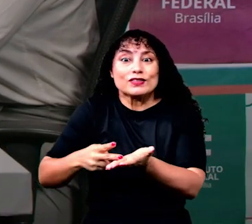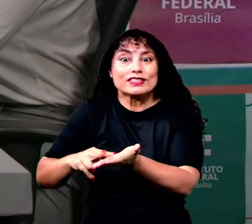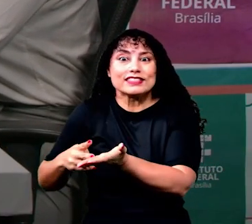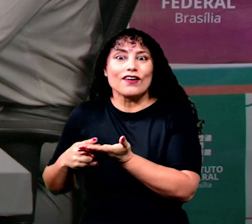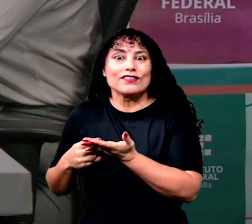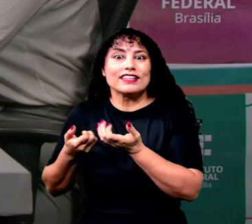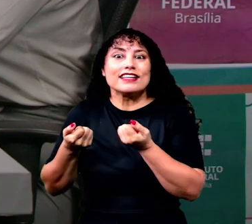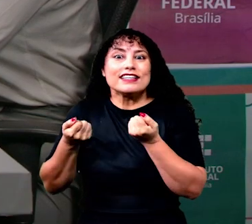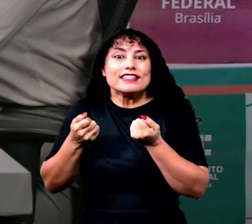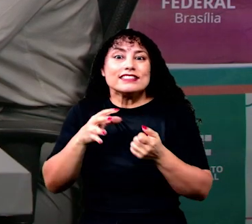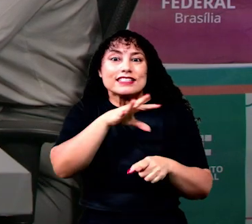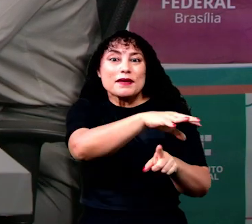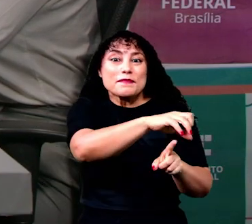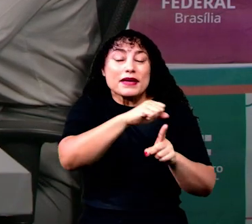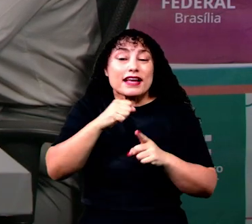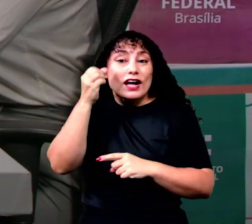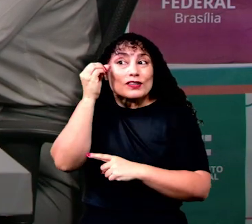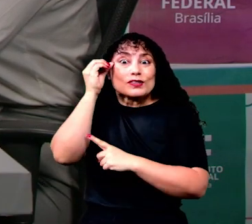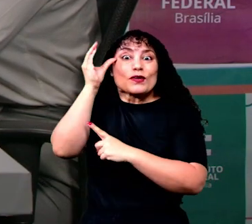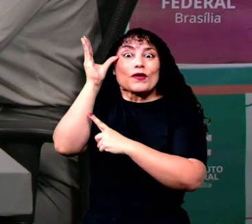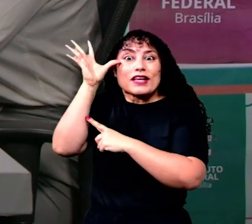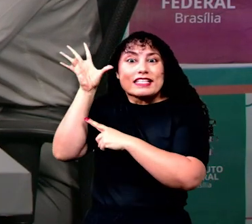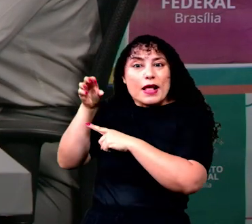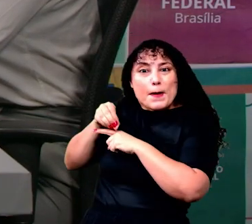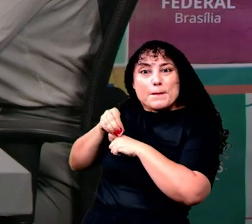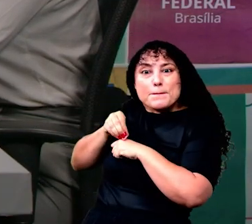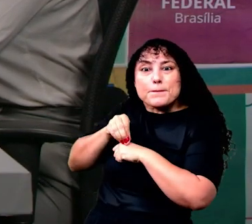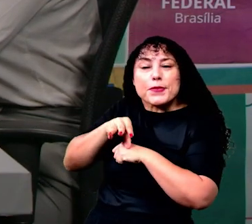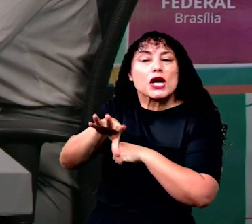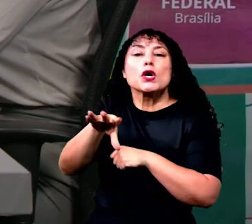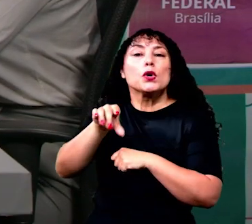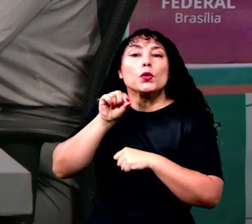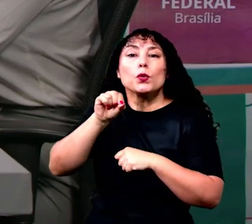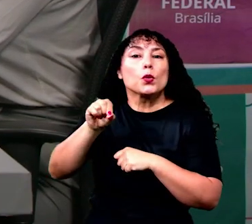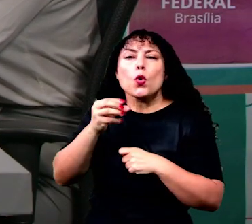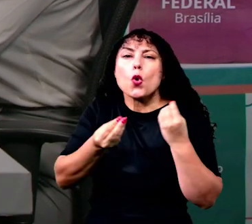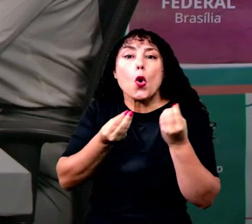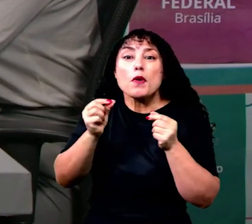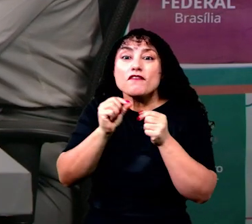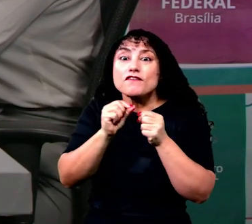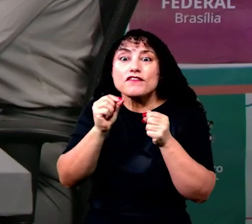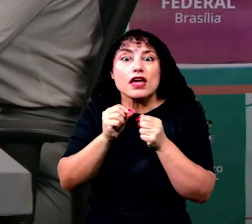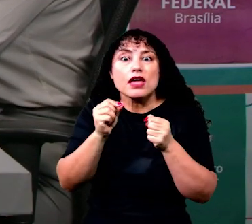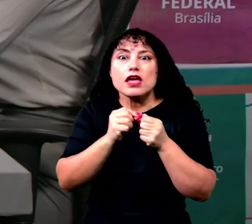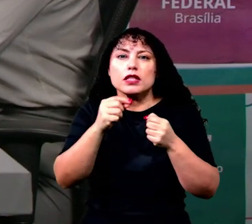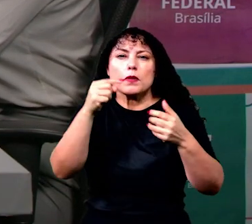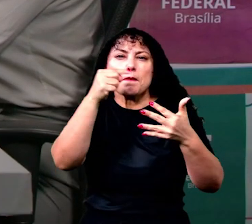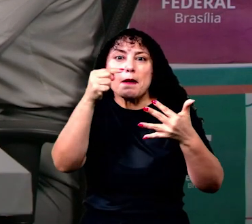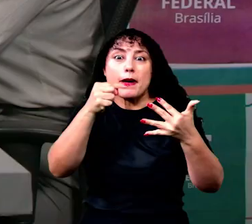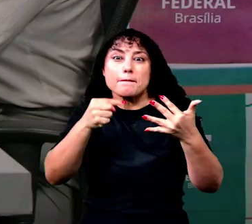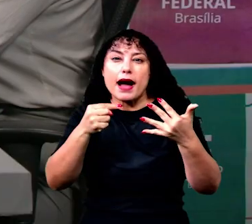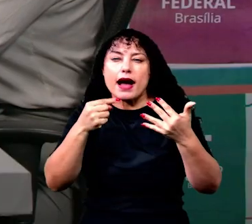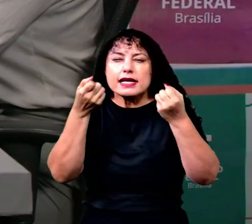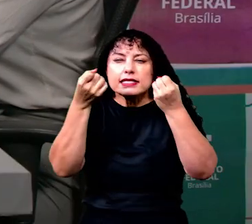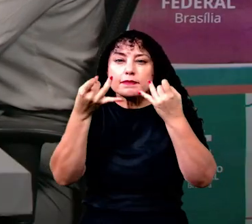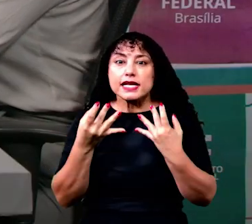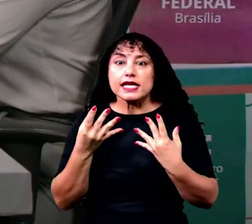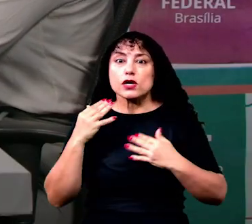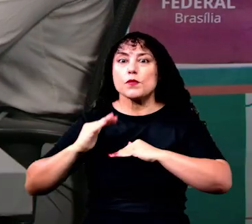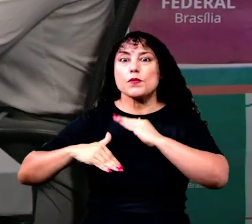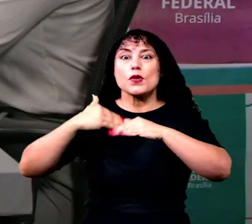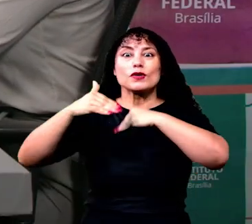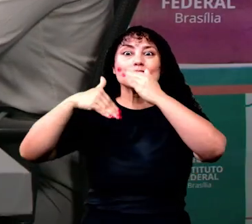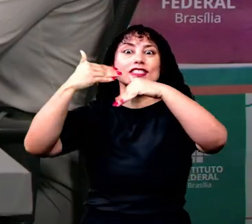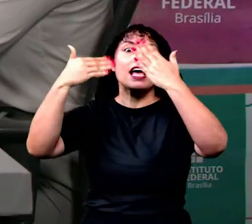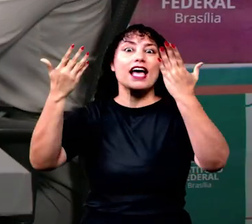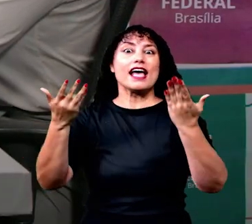tradução, né. Sim. Aí você tem que pegar do seu conhecimento, assim, do que é feito cada coisa, Explica o processo,